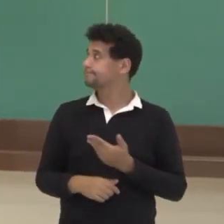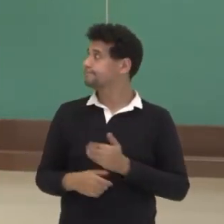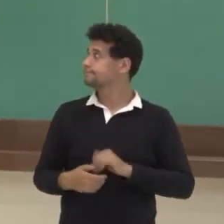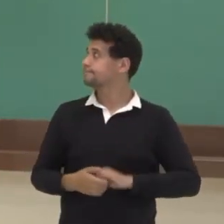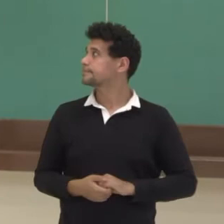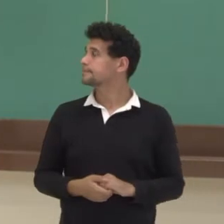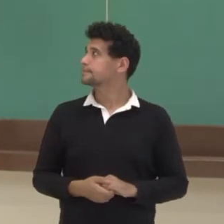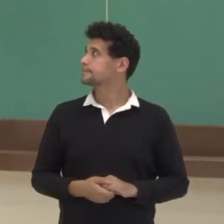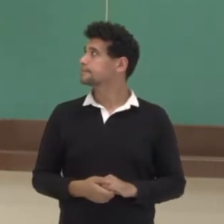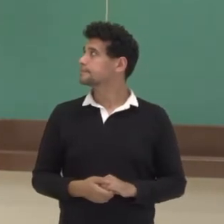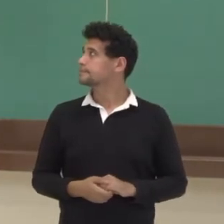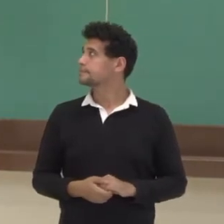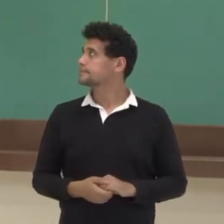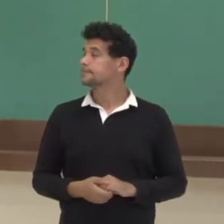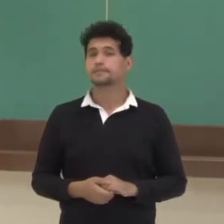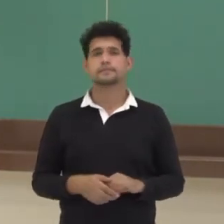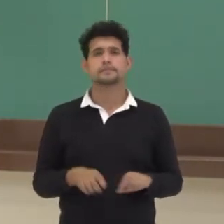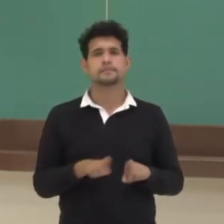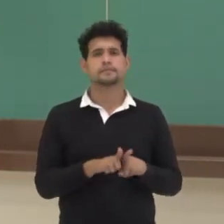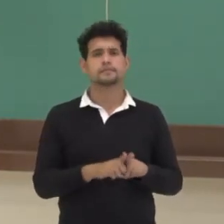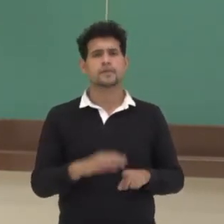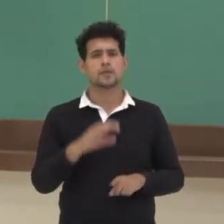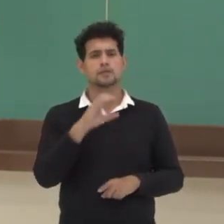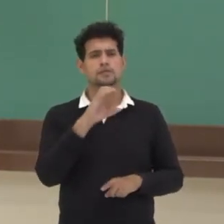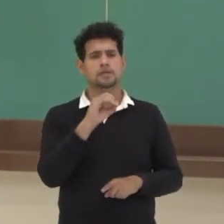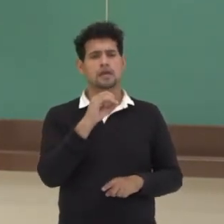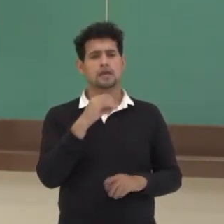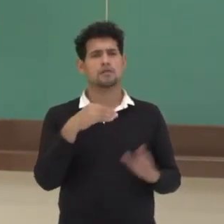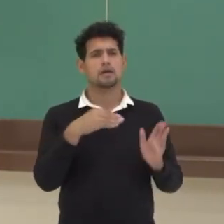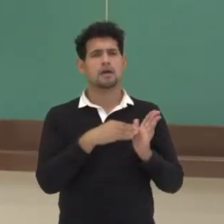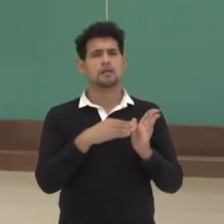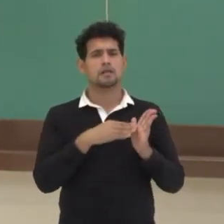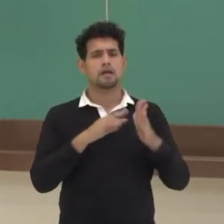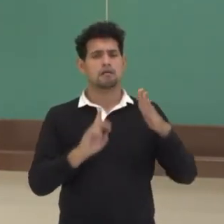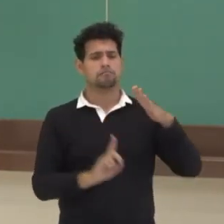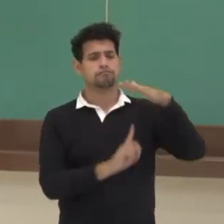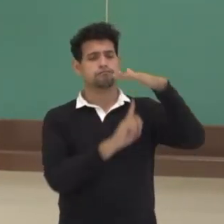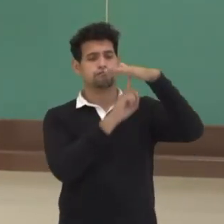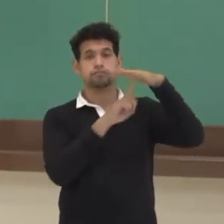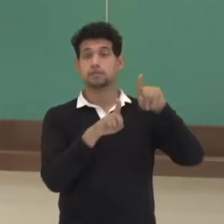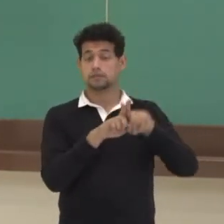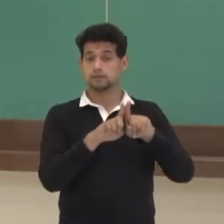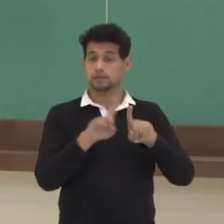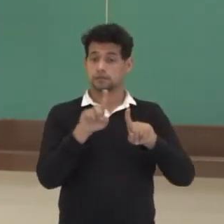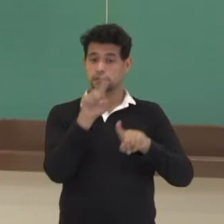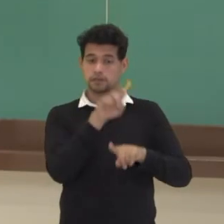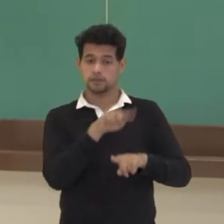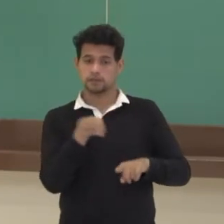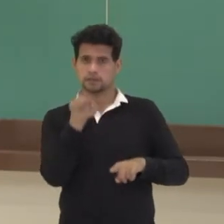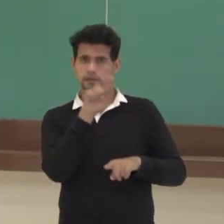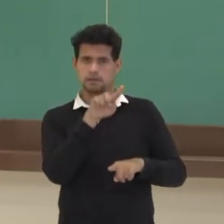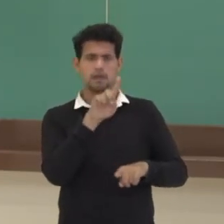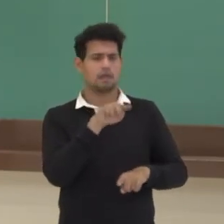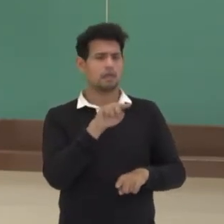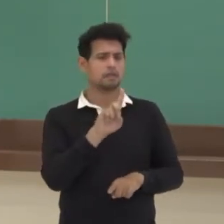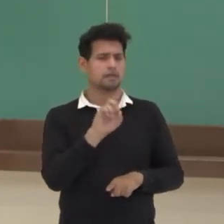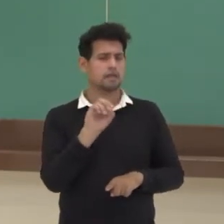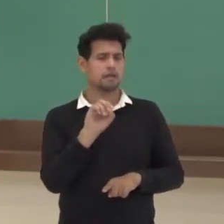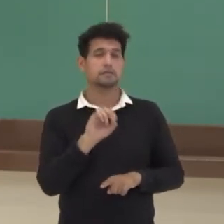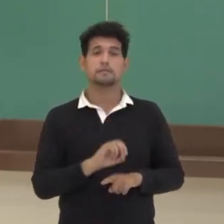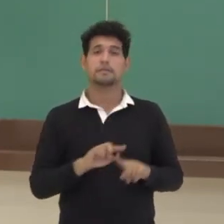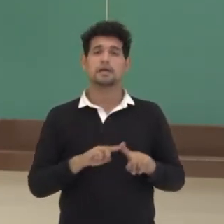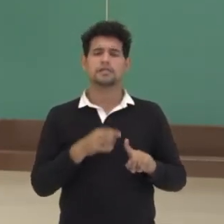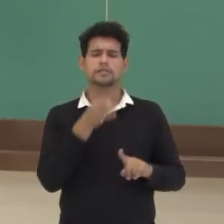e do zero, do meu ponto zero até a extremidade do outro círculo, ele vale 10. Então, a